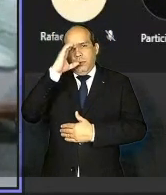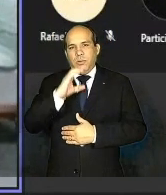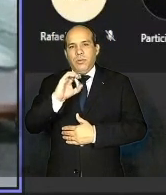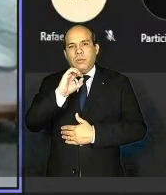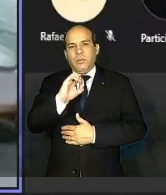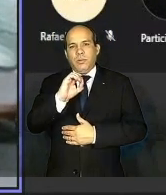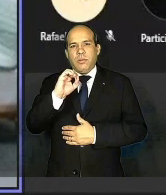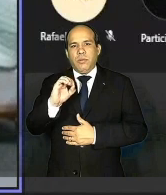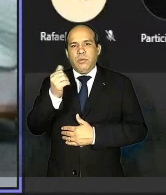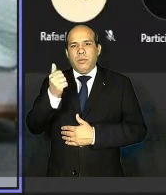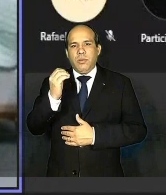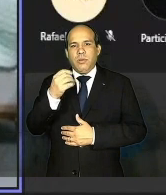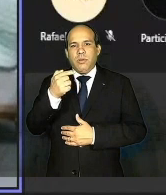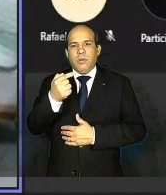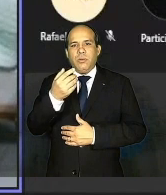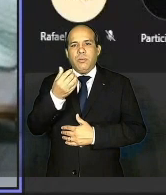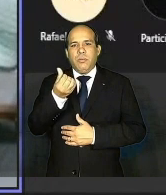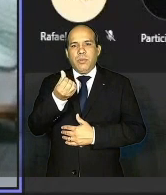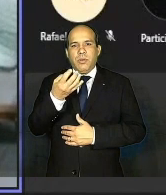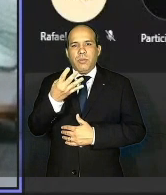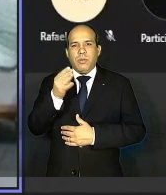da pauta, apelação civil